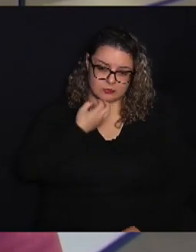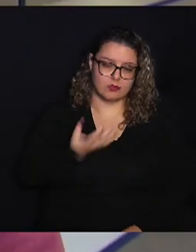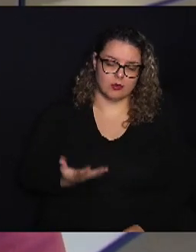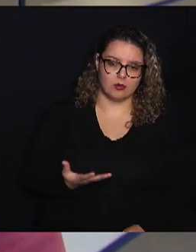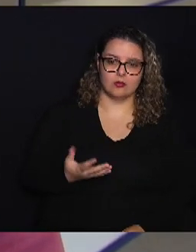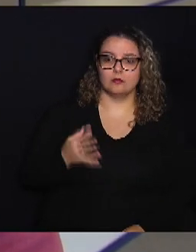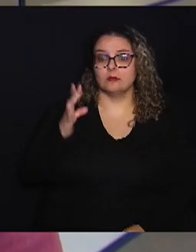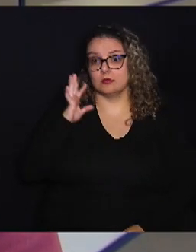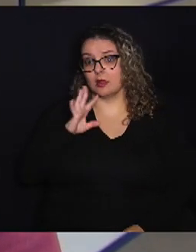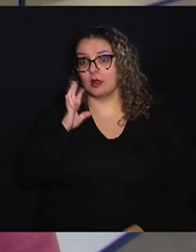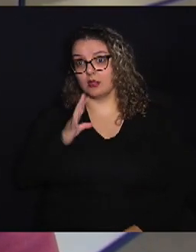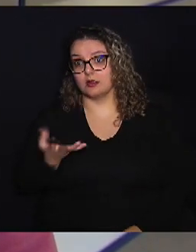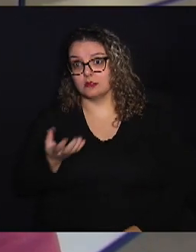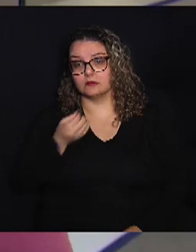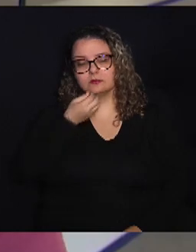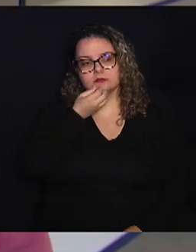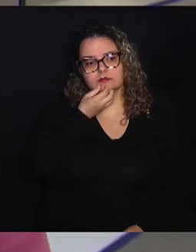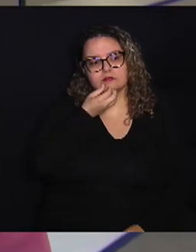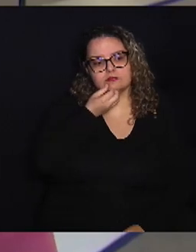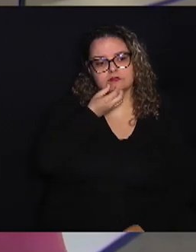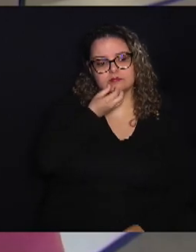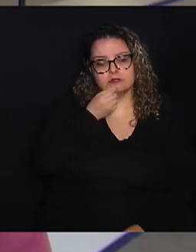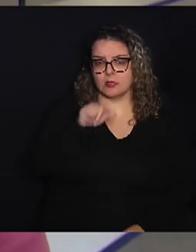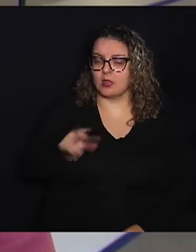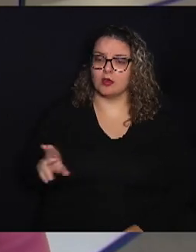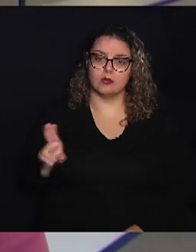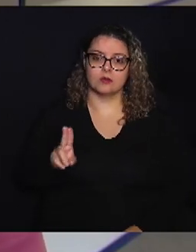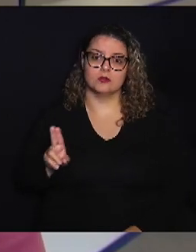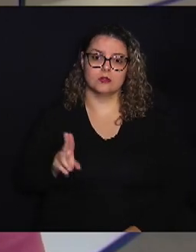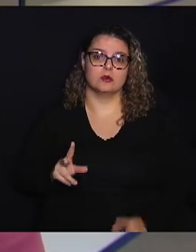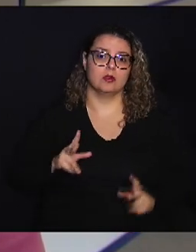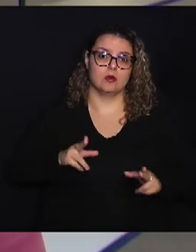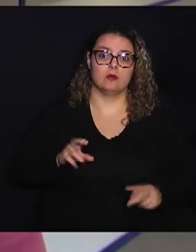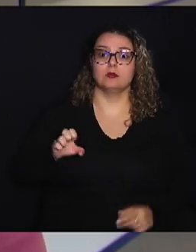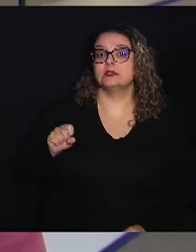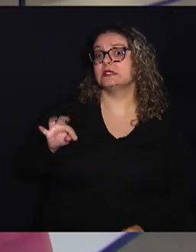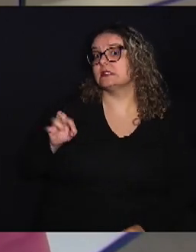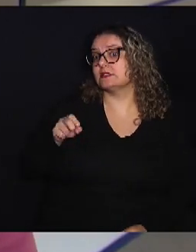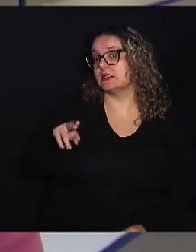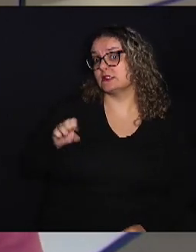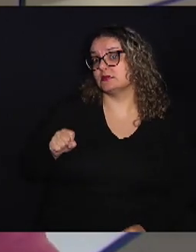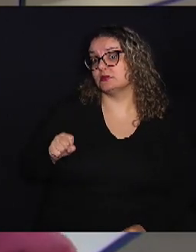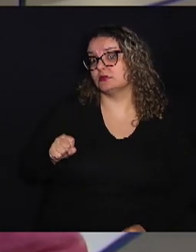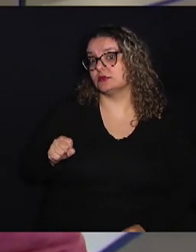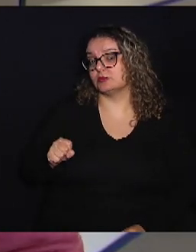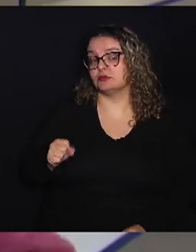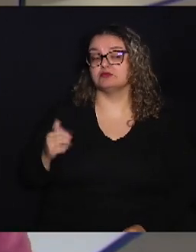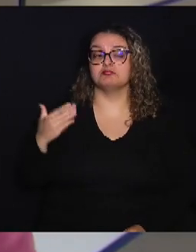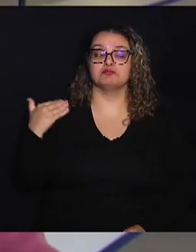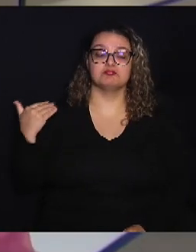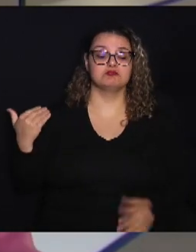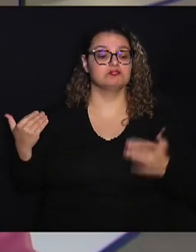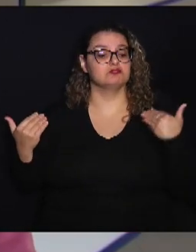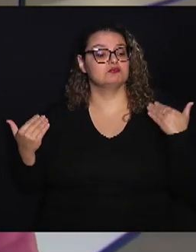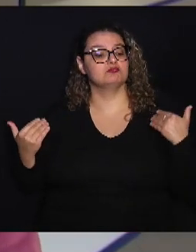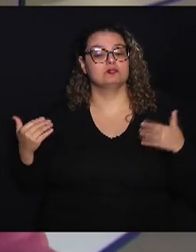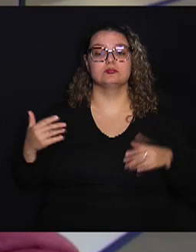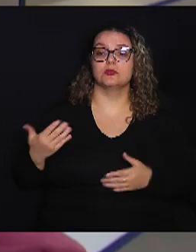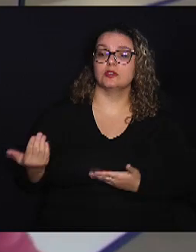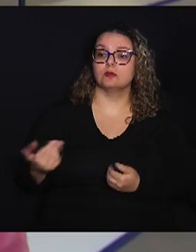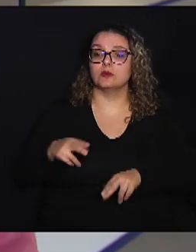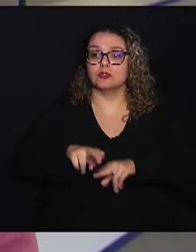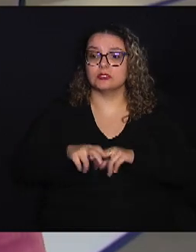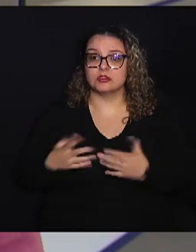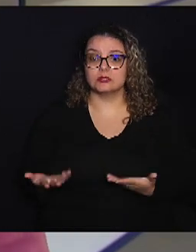legal, que é usado como um status social para o jovem. Por isso que o jovem ele começa a usar, começa a